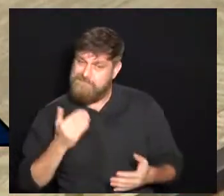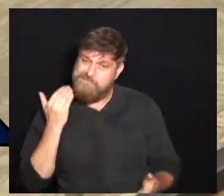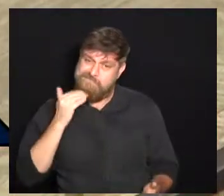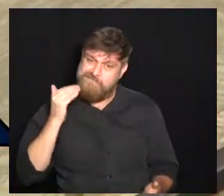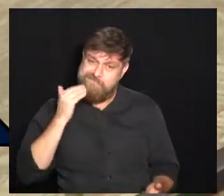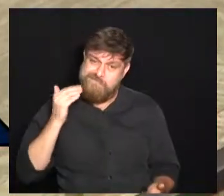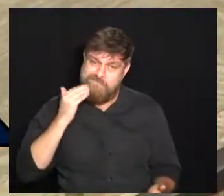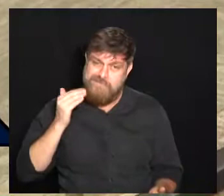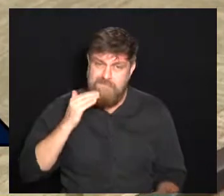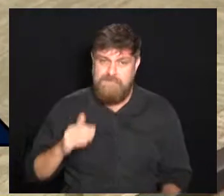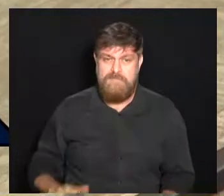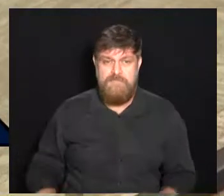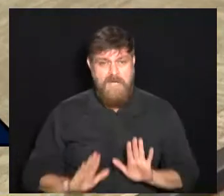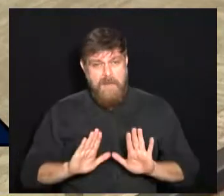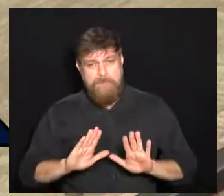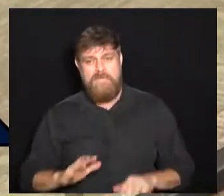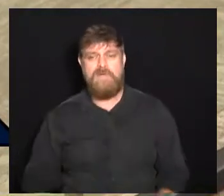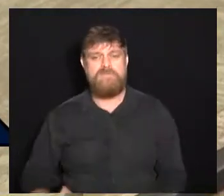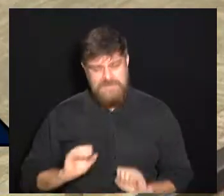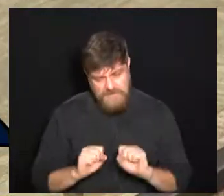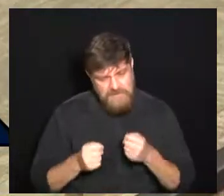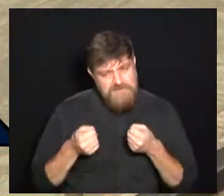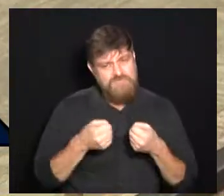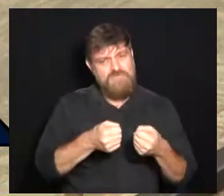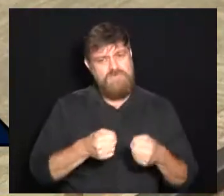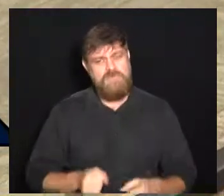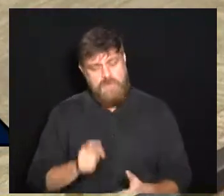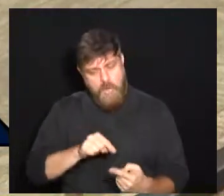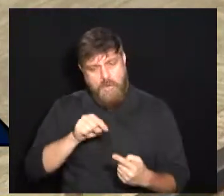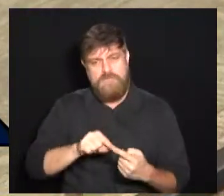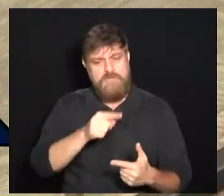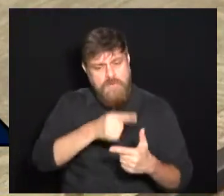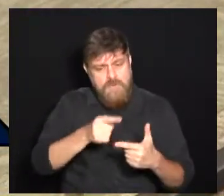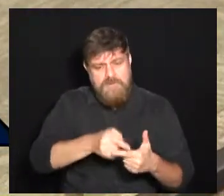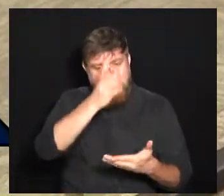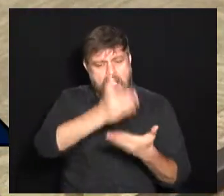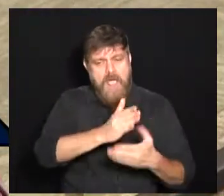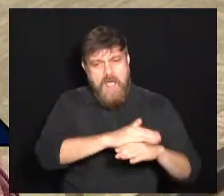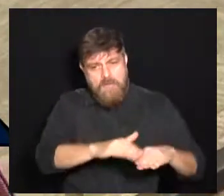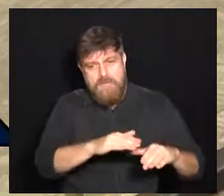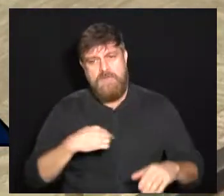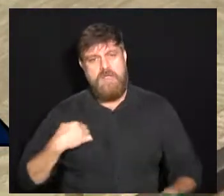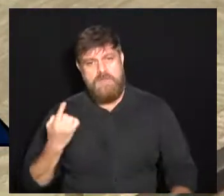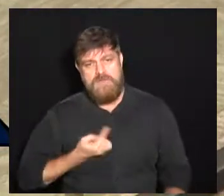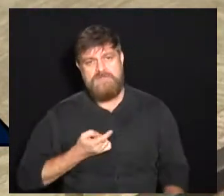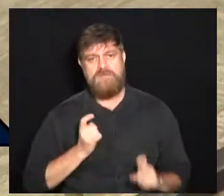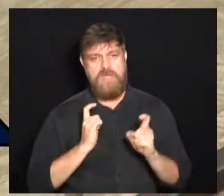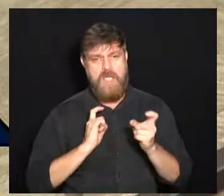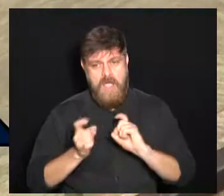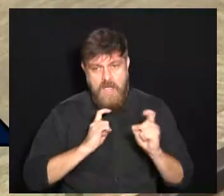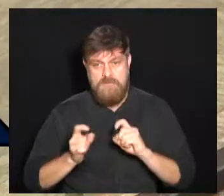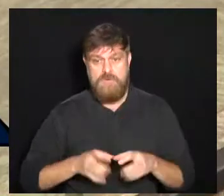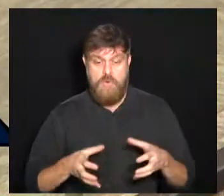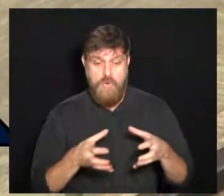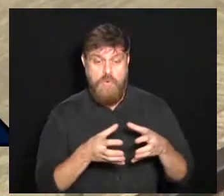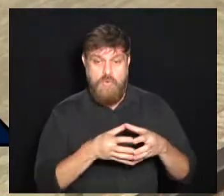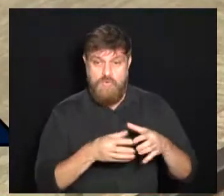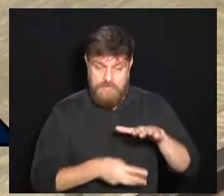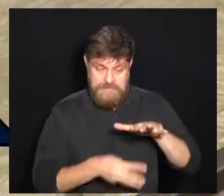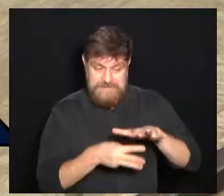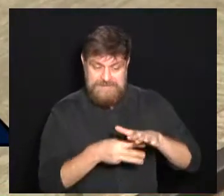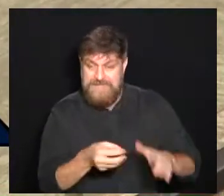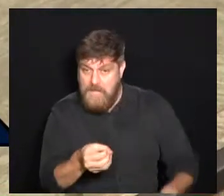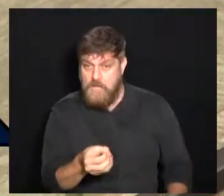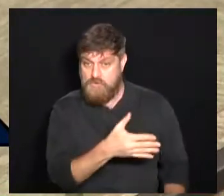gostaríamos de ouvir, mas de qualquer forma é um esforço de tentar resolver o problema. Então, nesse sentido, nós teremos uma reunião com a nova OS que fará a gestão